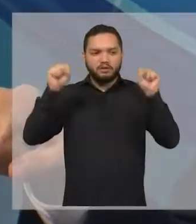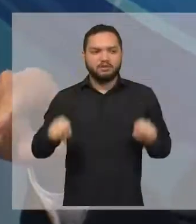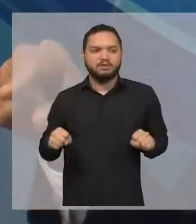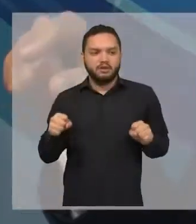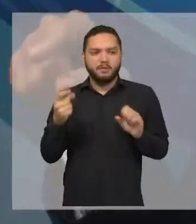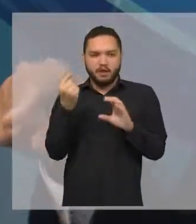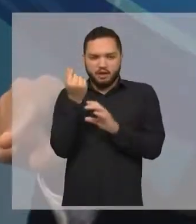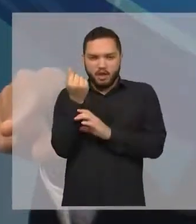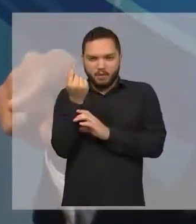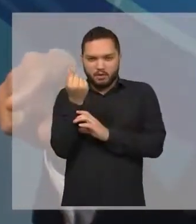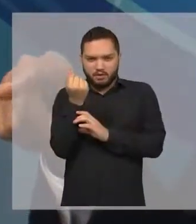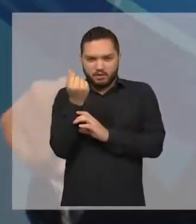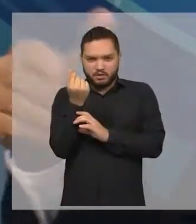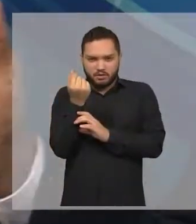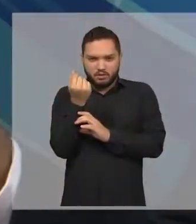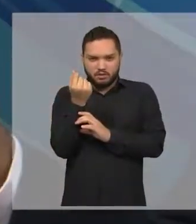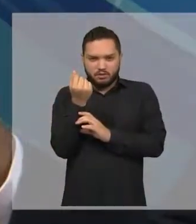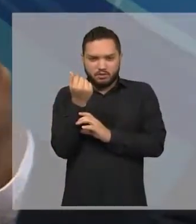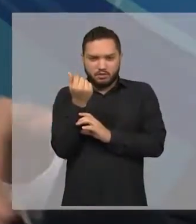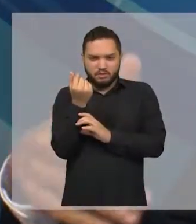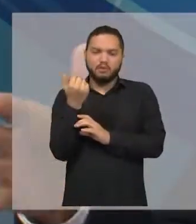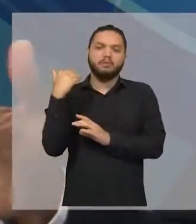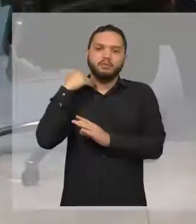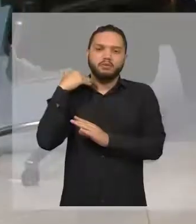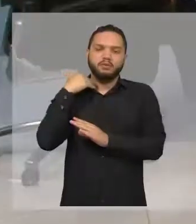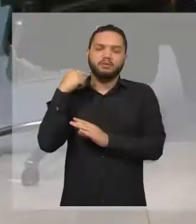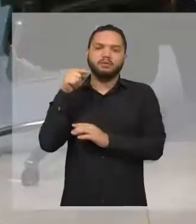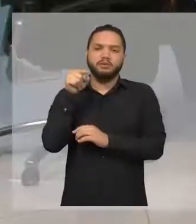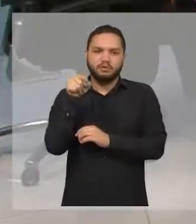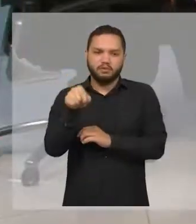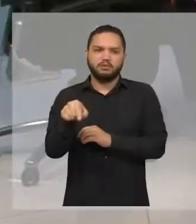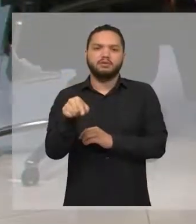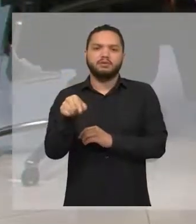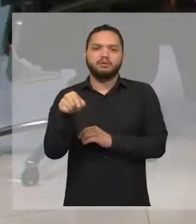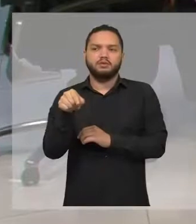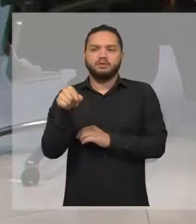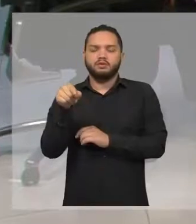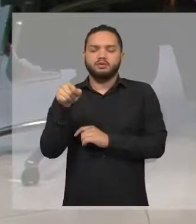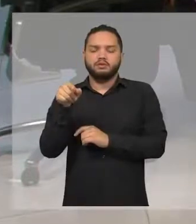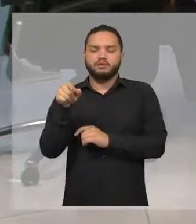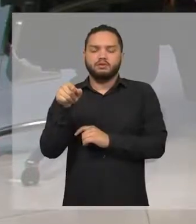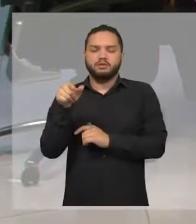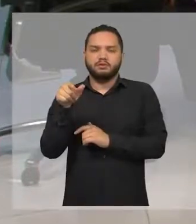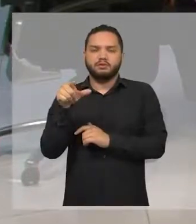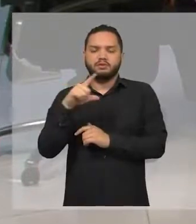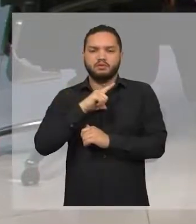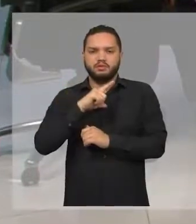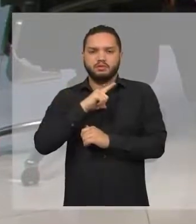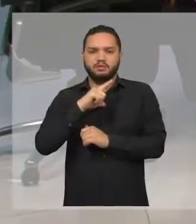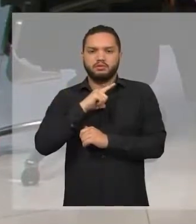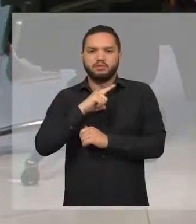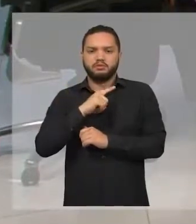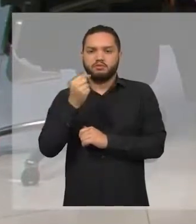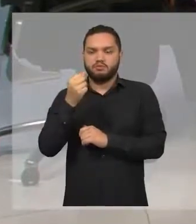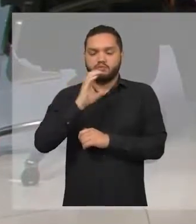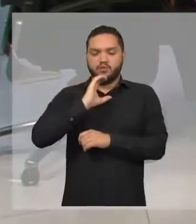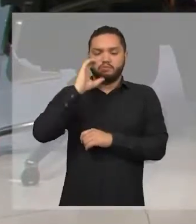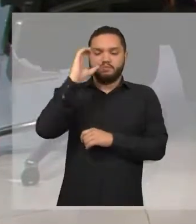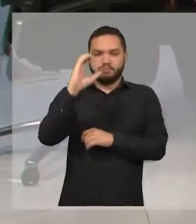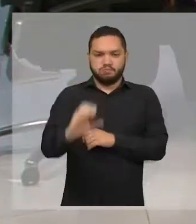as liberdades democráticas. Eu vou fazer o nosso primeiro intervalo e quando voltarmos vamos sequenciar essa discussão. Um instante só e a gente